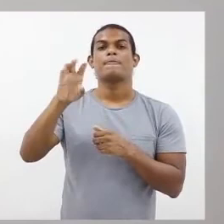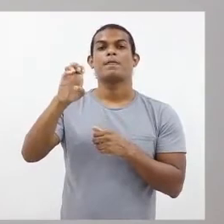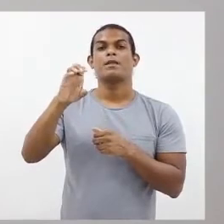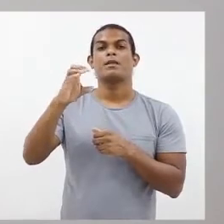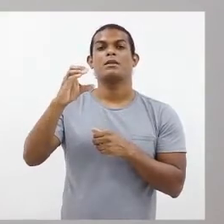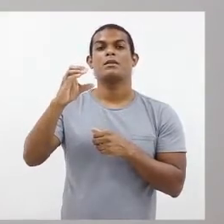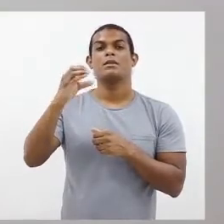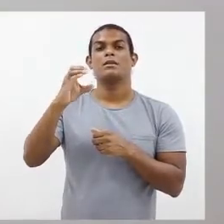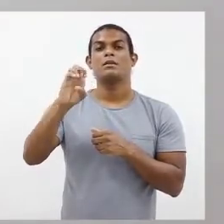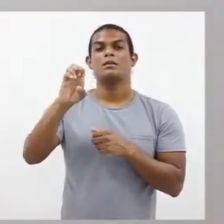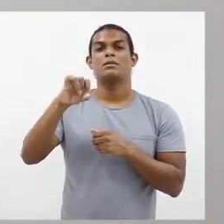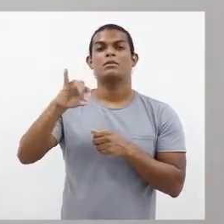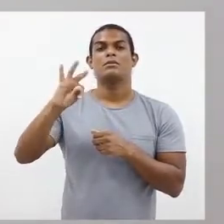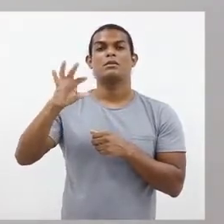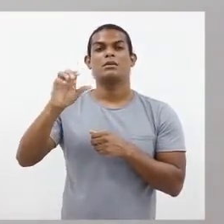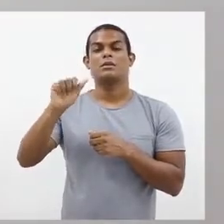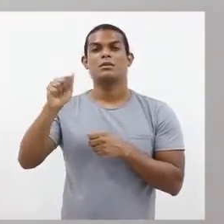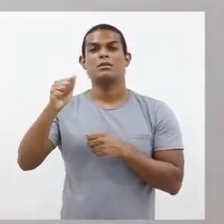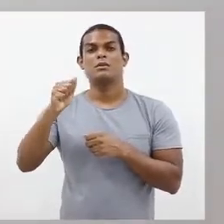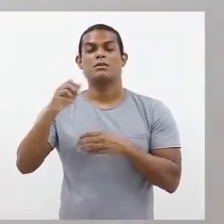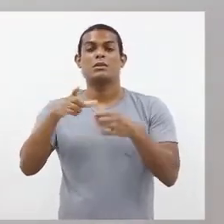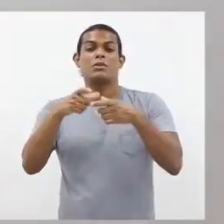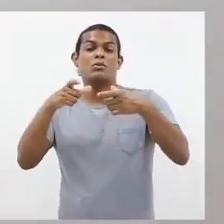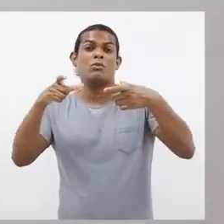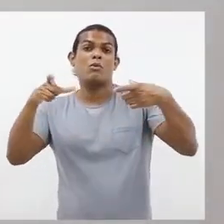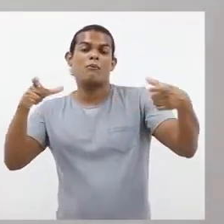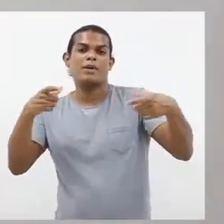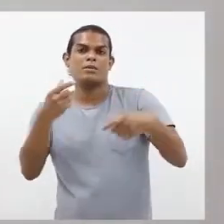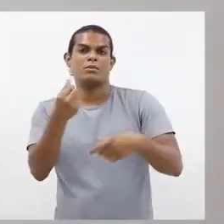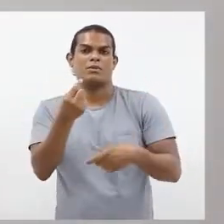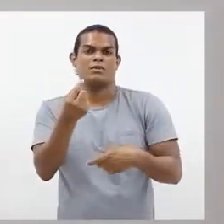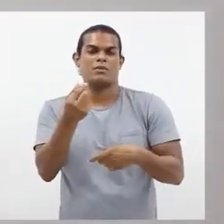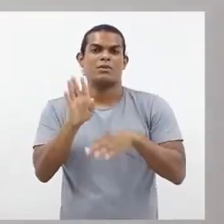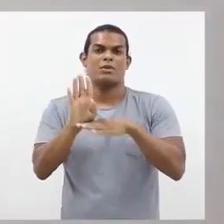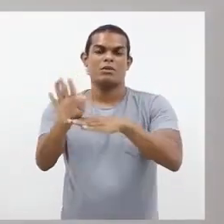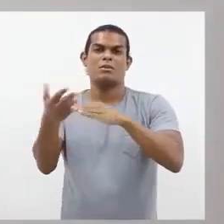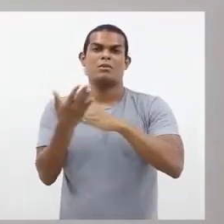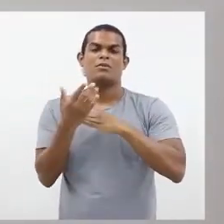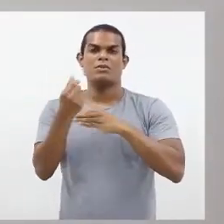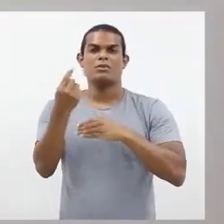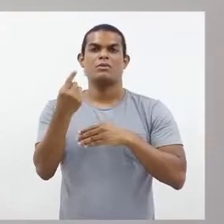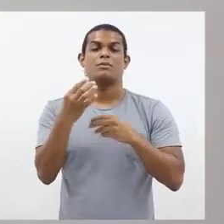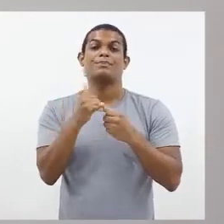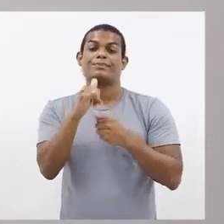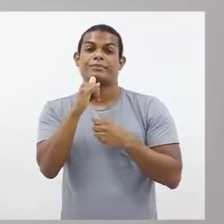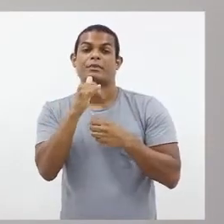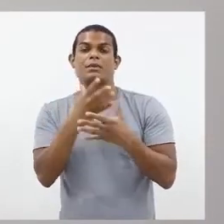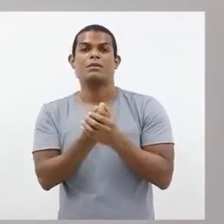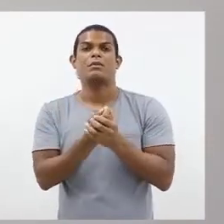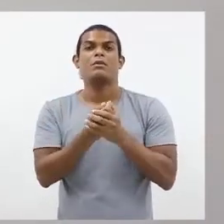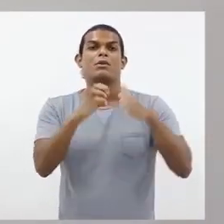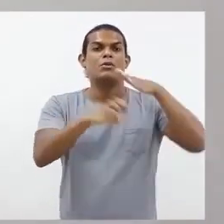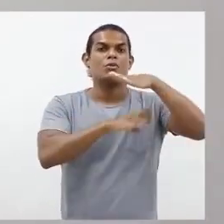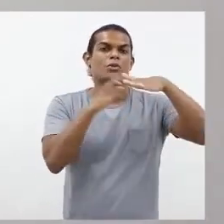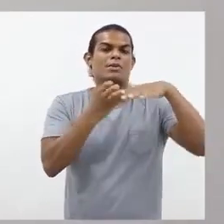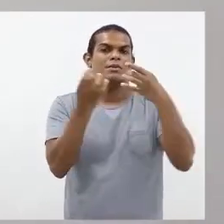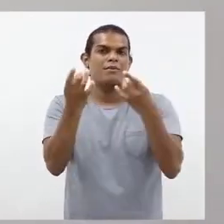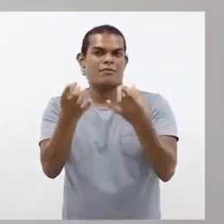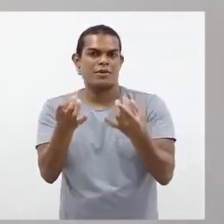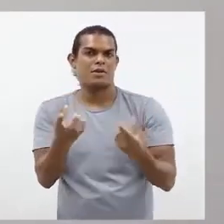que, consequentemente, também geram aumento desse patrimônio líquido. Por exemplo, quando a nossa empresa vende